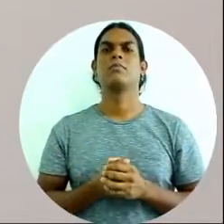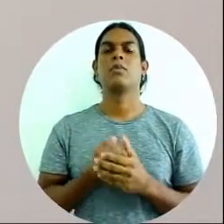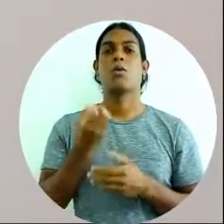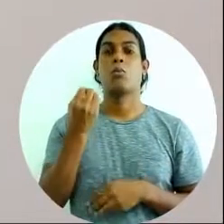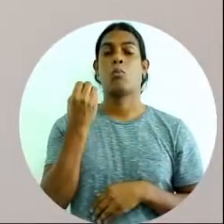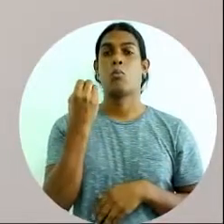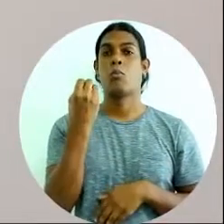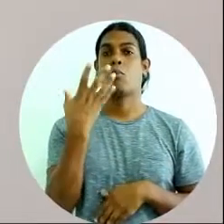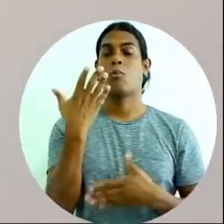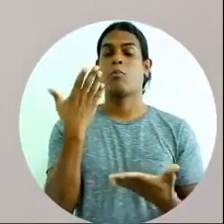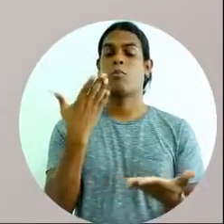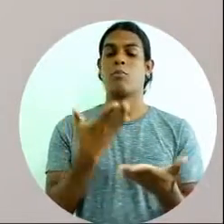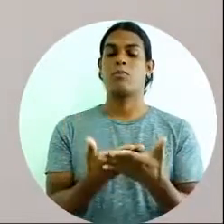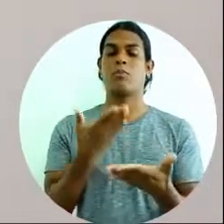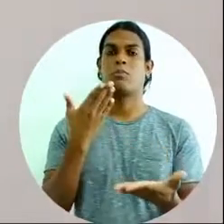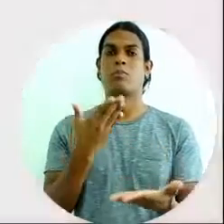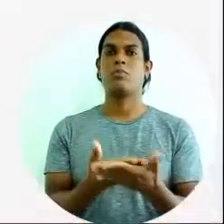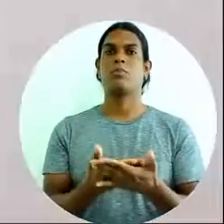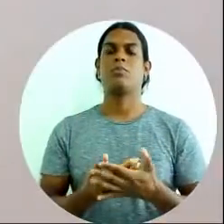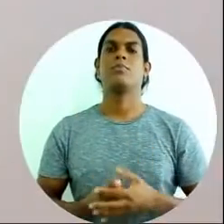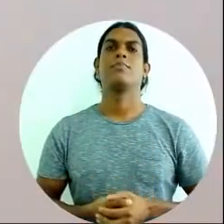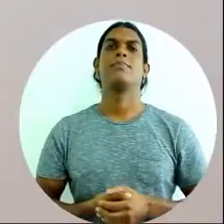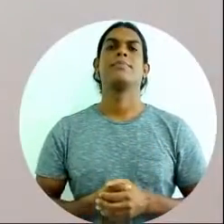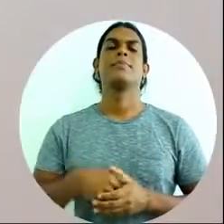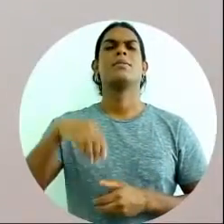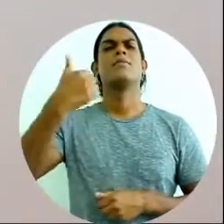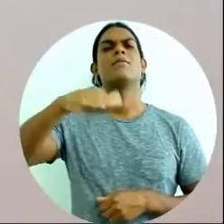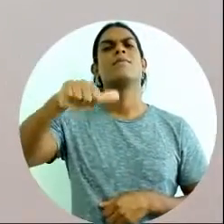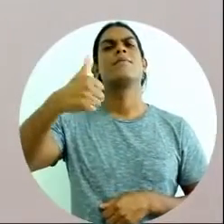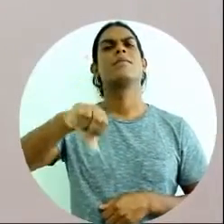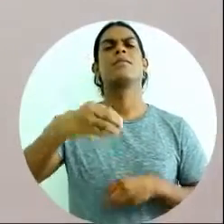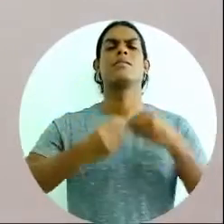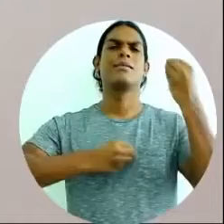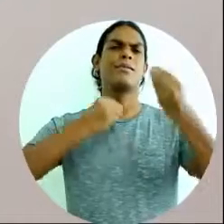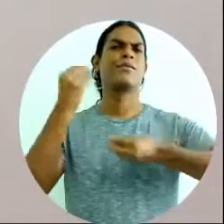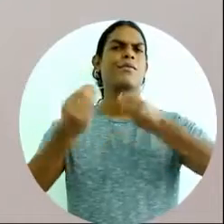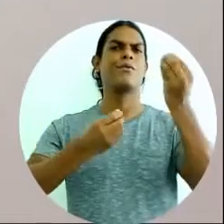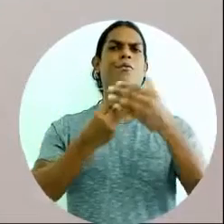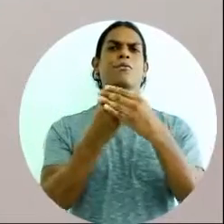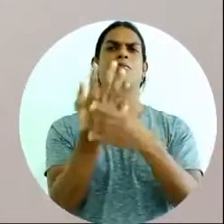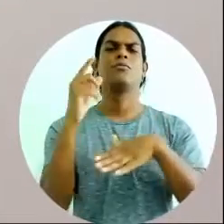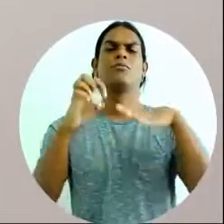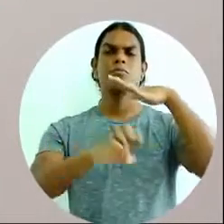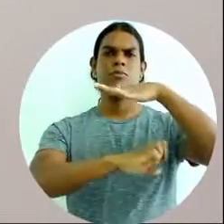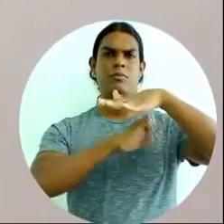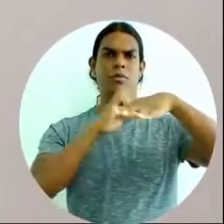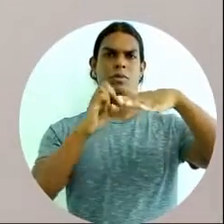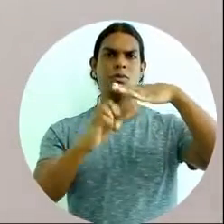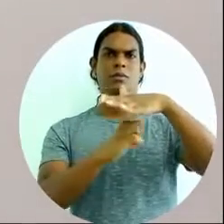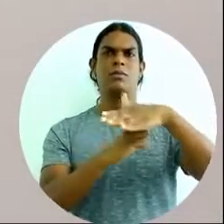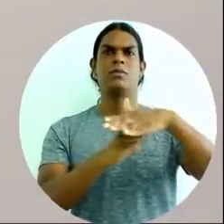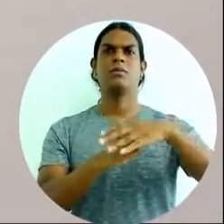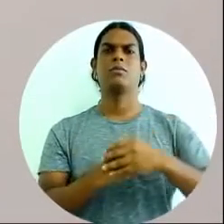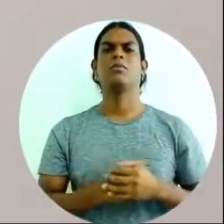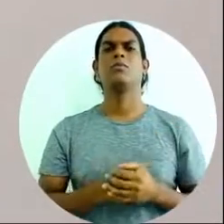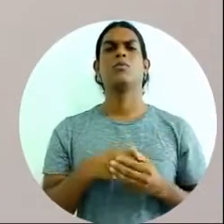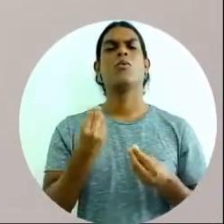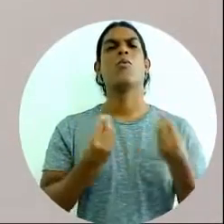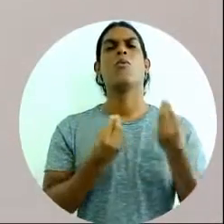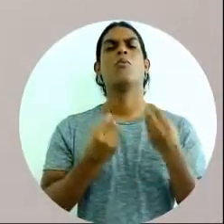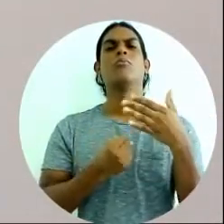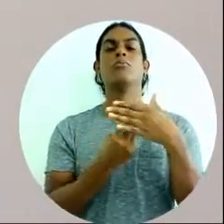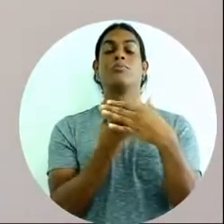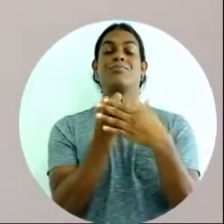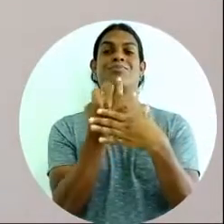chat e boa aula aqui a todos. Avaliação. Como a avaliação surgiu nas empresas, surgiu